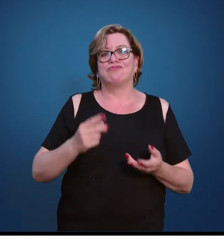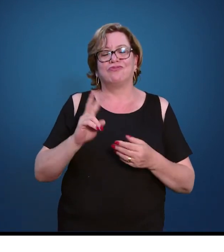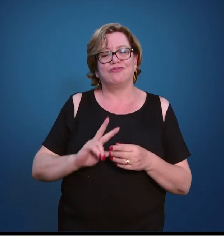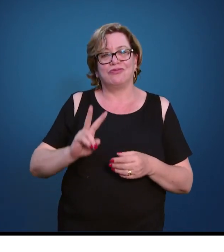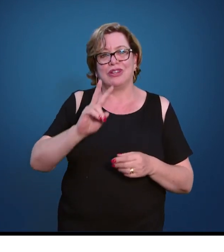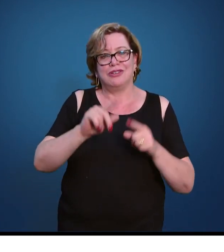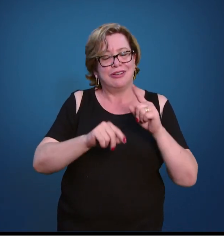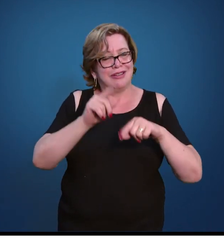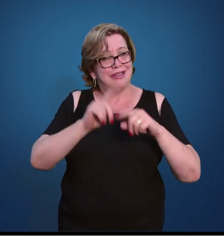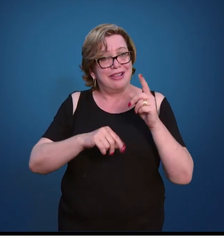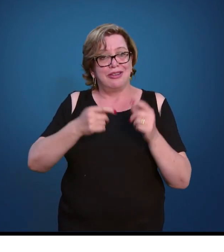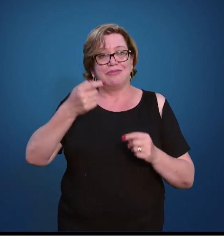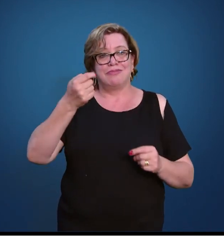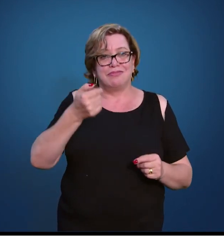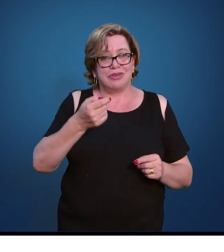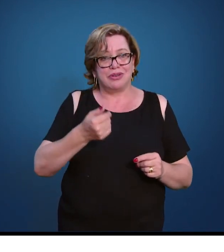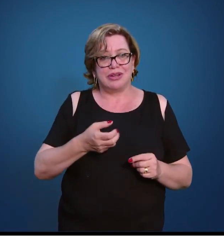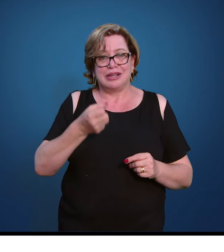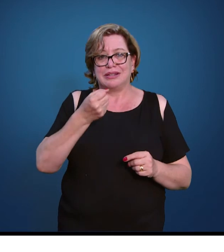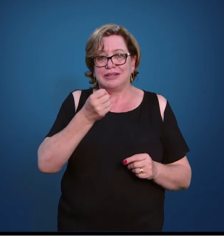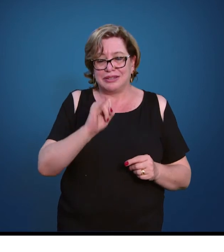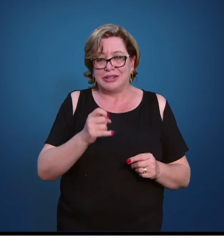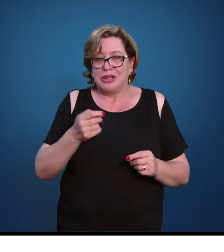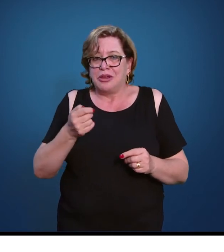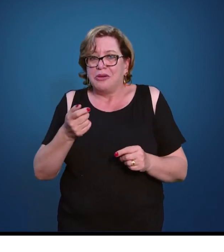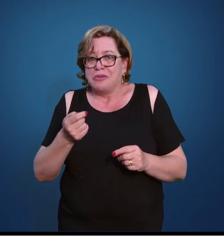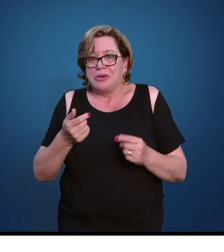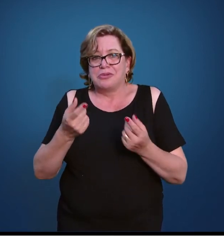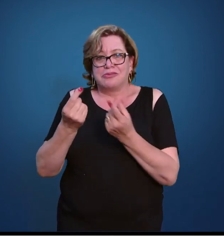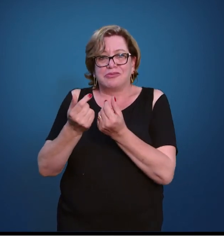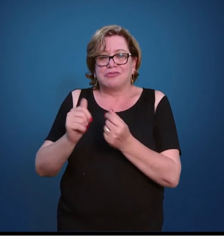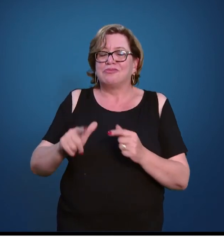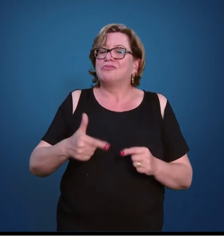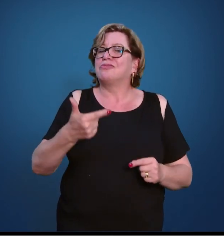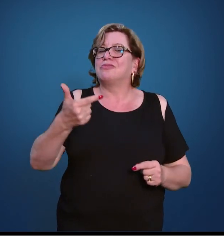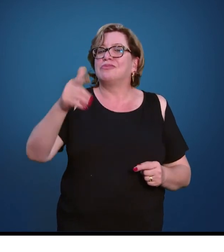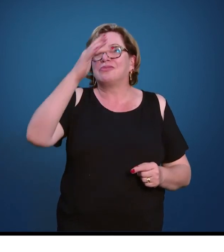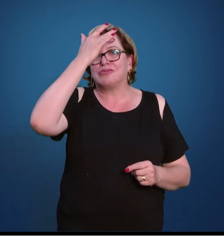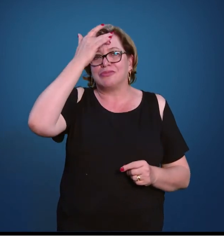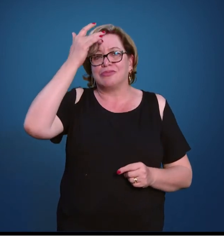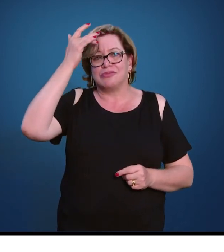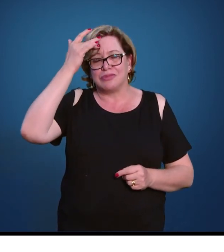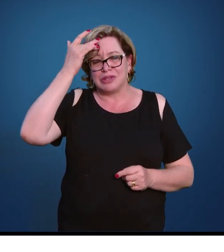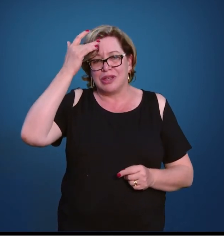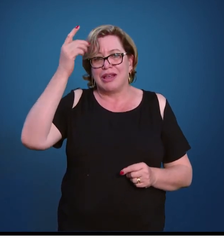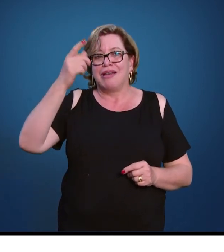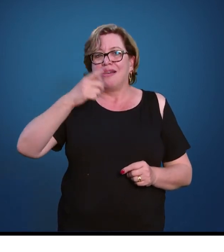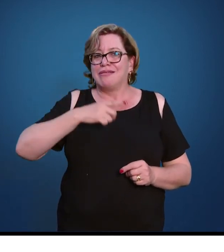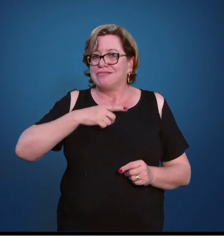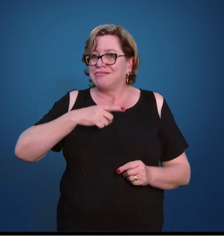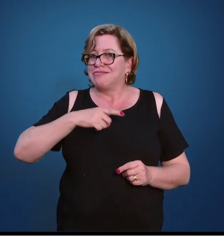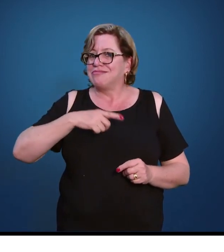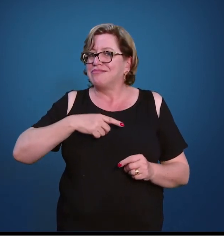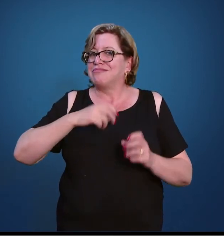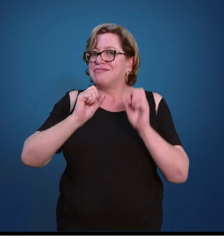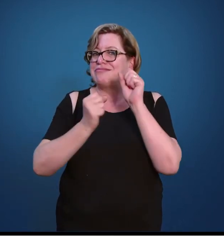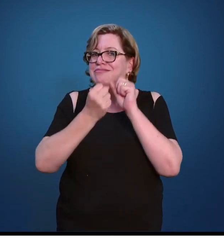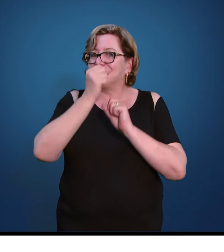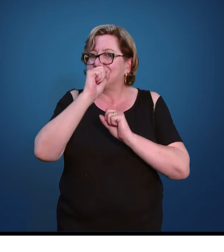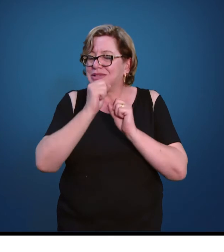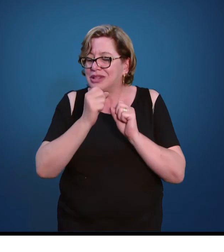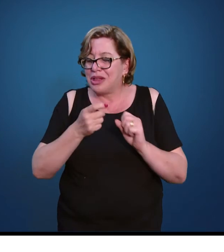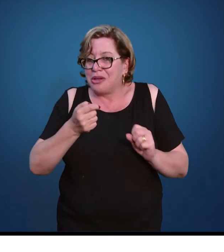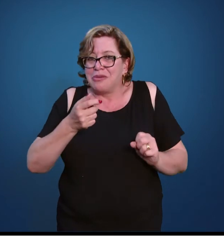quanto menos capital de terceiro eu tiver na empresa, a tendência é que eu tenha um pagamento menor